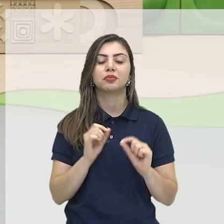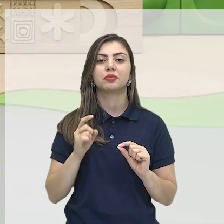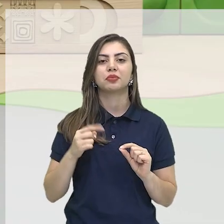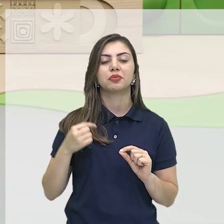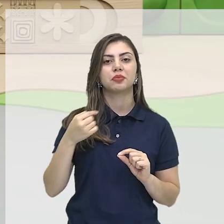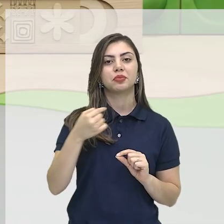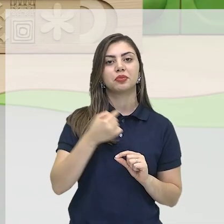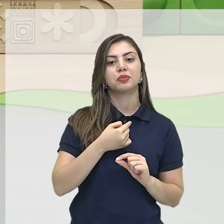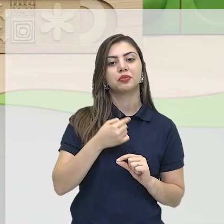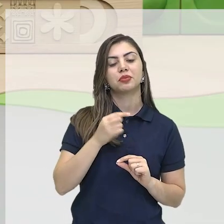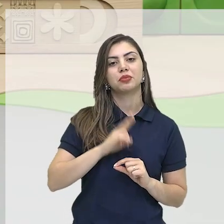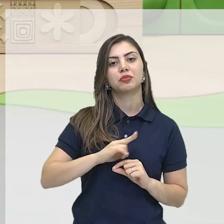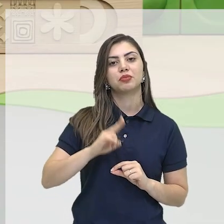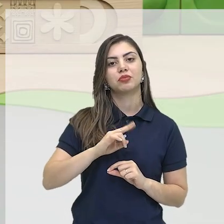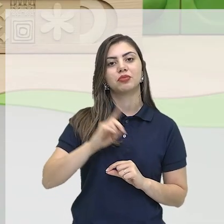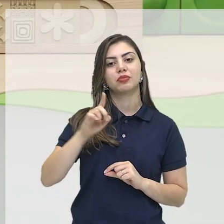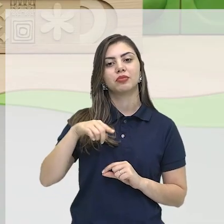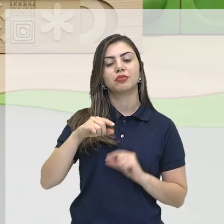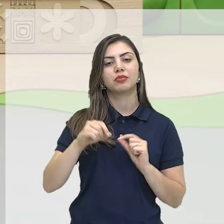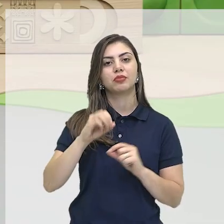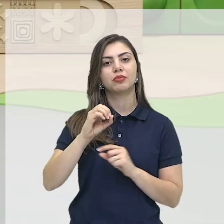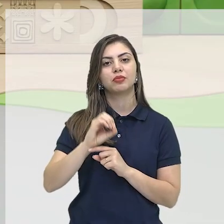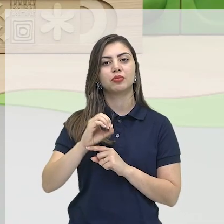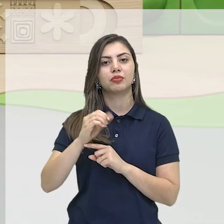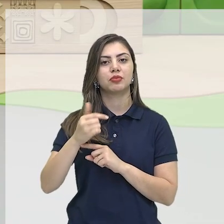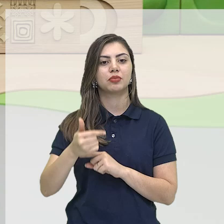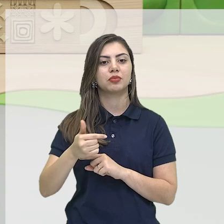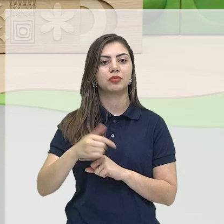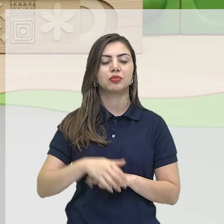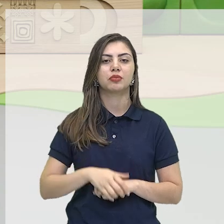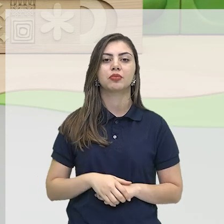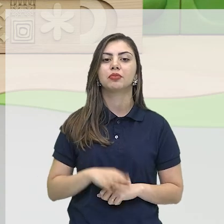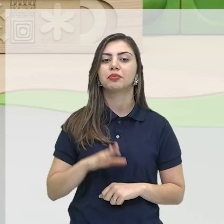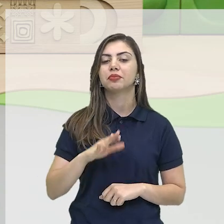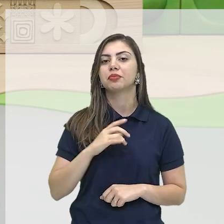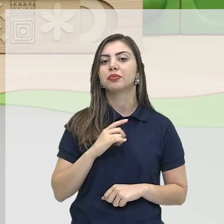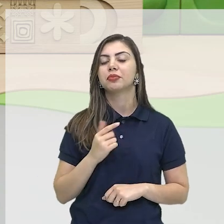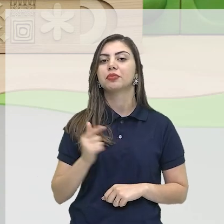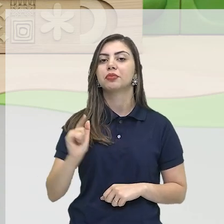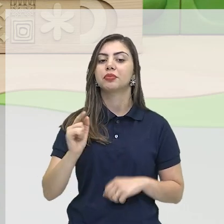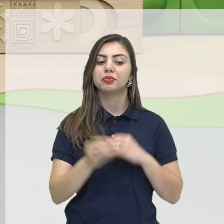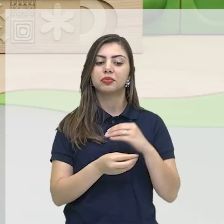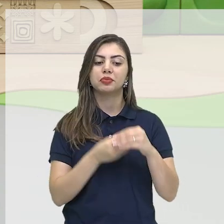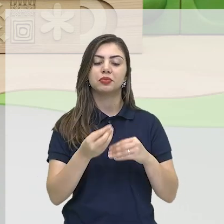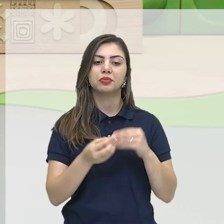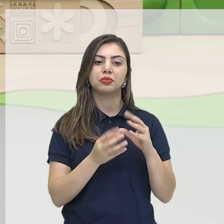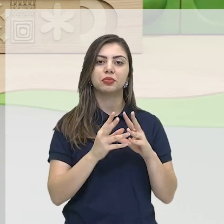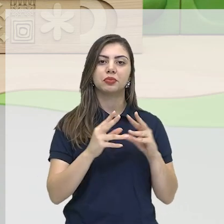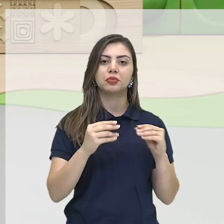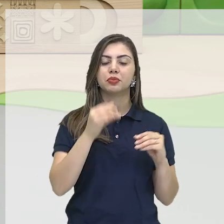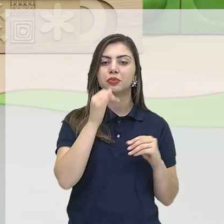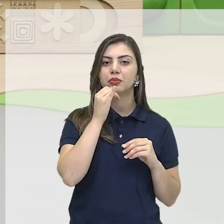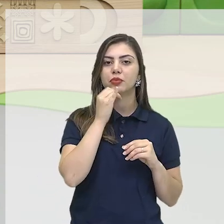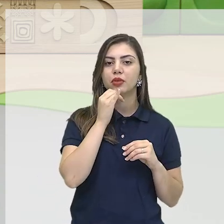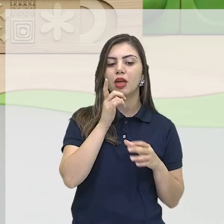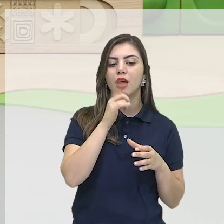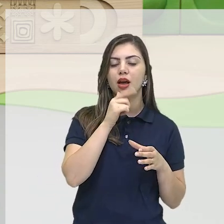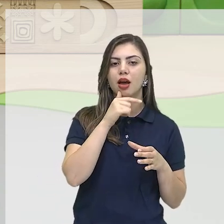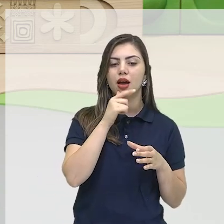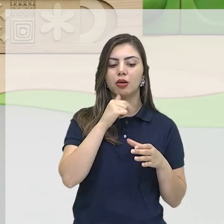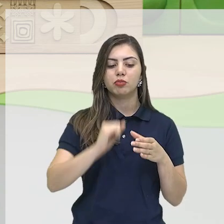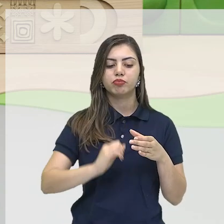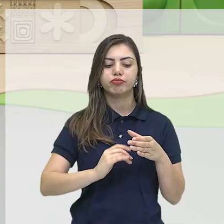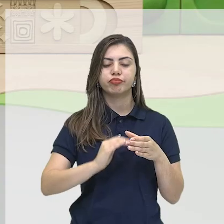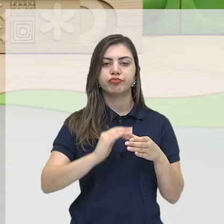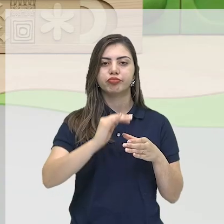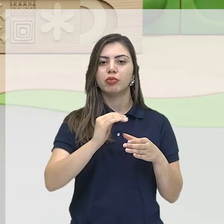oxigênio. Além do ar, nós temos outra mistura que é o açúcar dissolvido na água. Quando você coloca o açúcar na água e